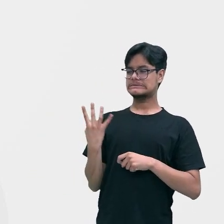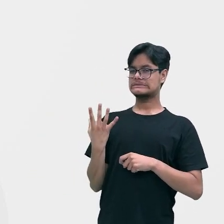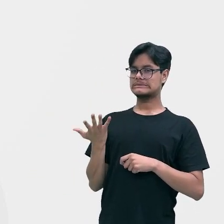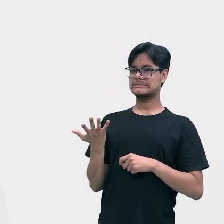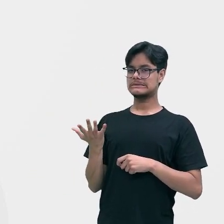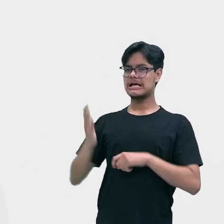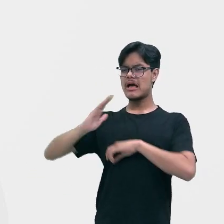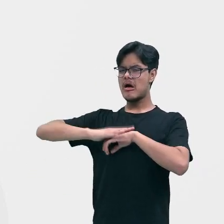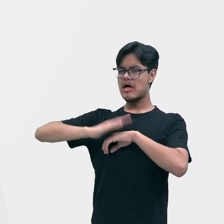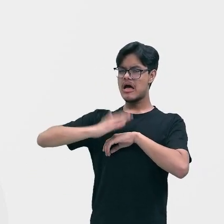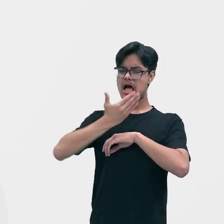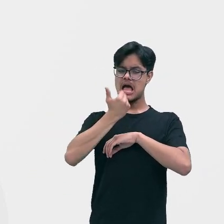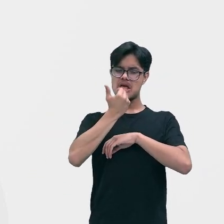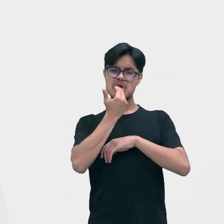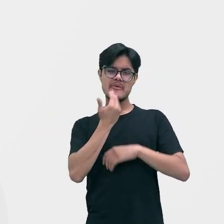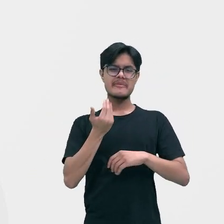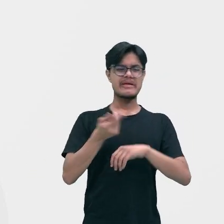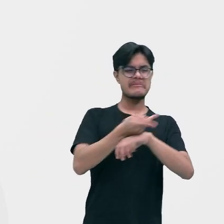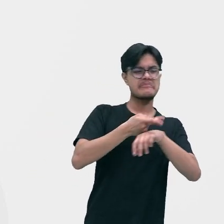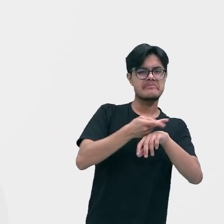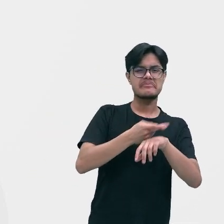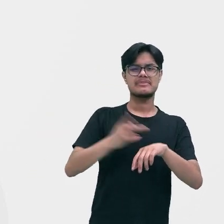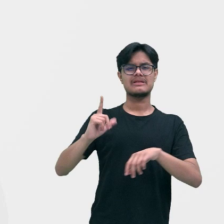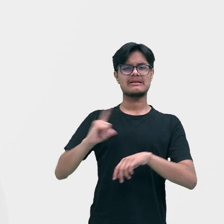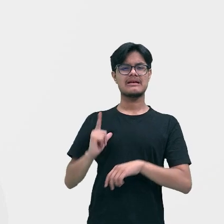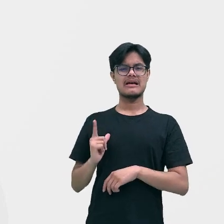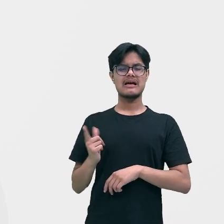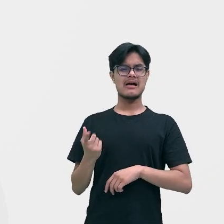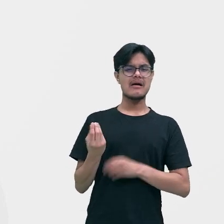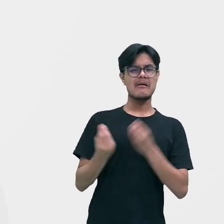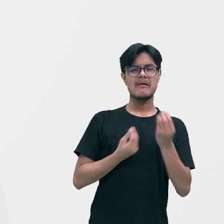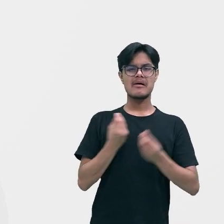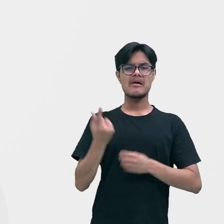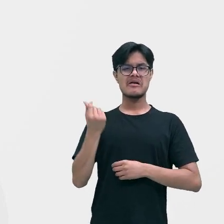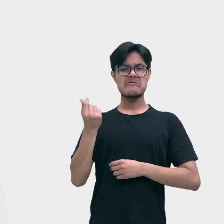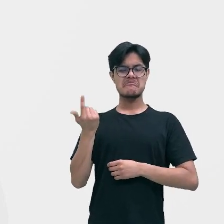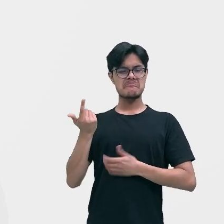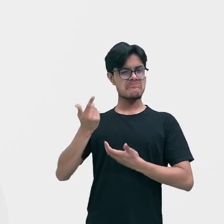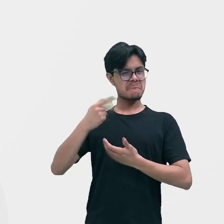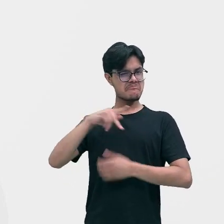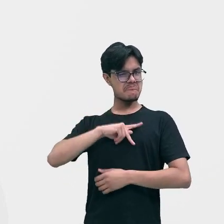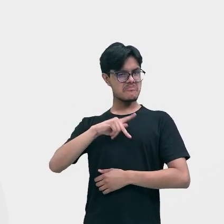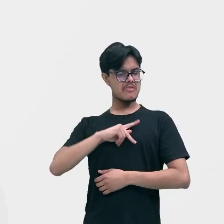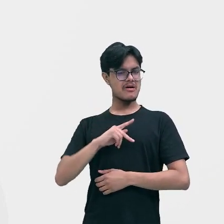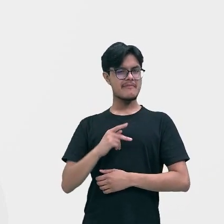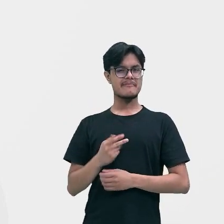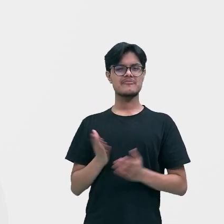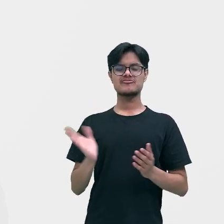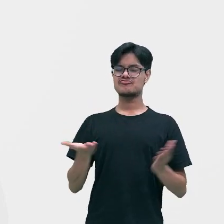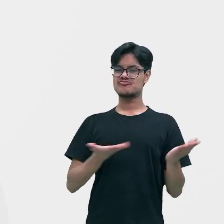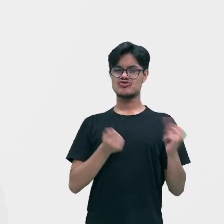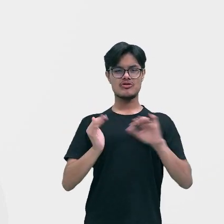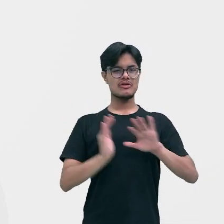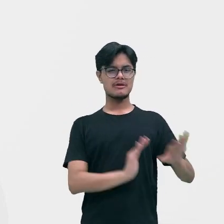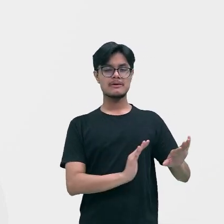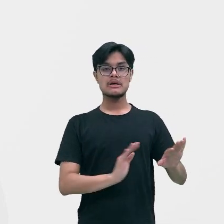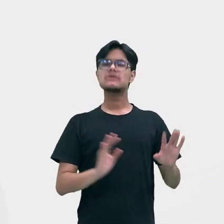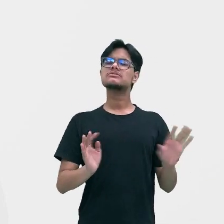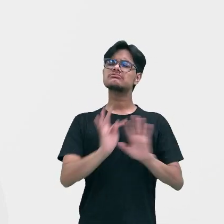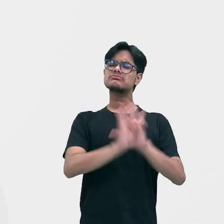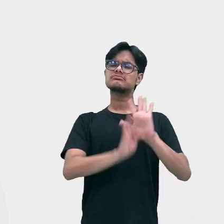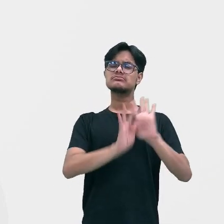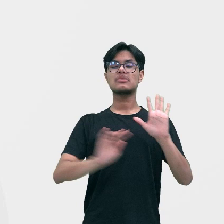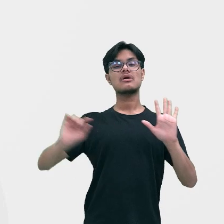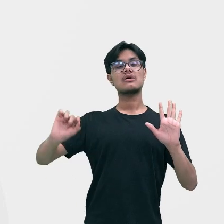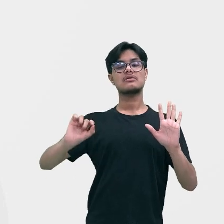própria alimentação, garante os meios para o próprio sustento, né? Exatamente. Então, percebam que o nosso texto